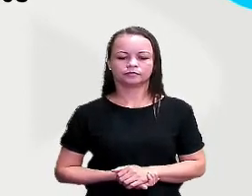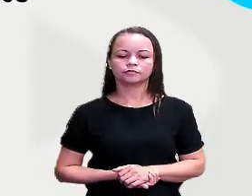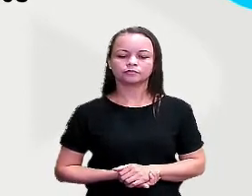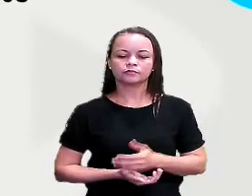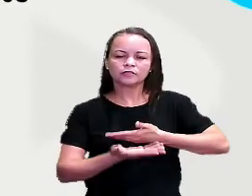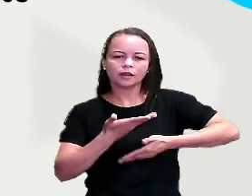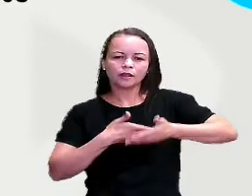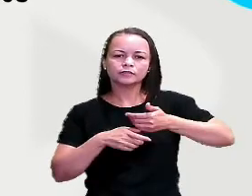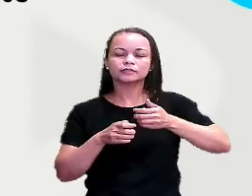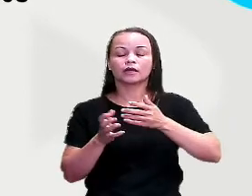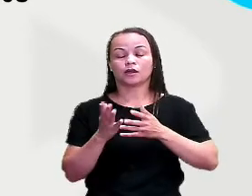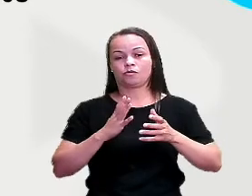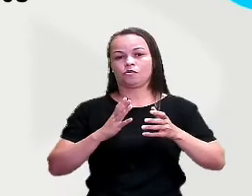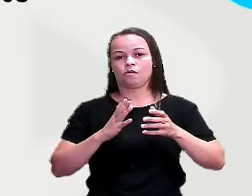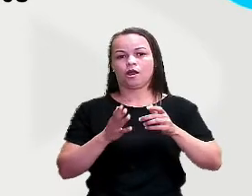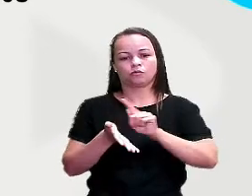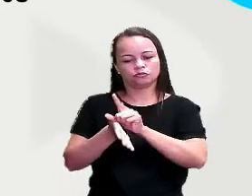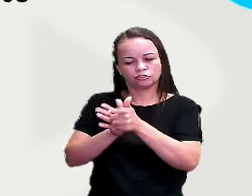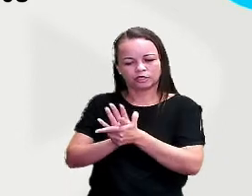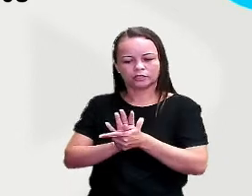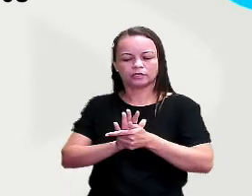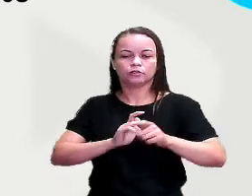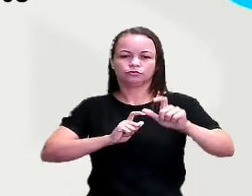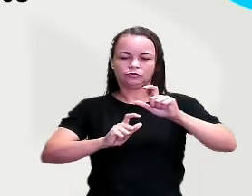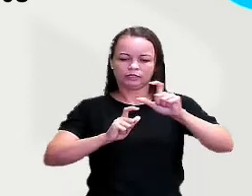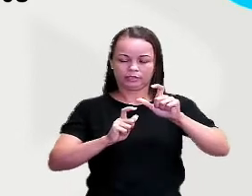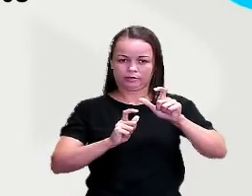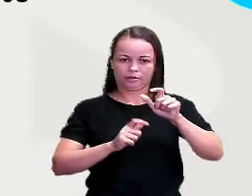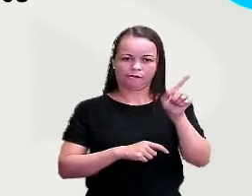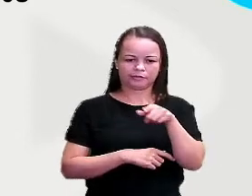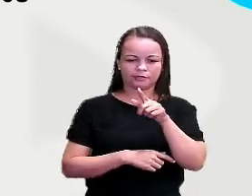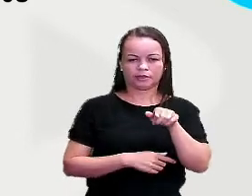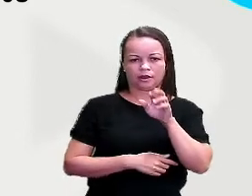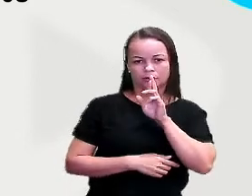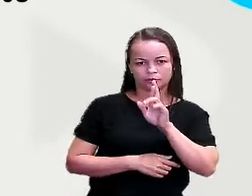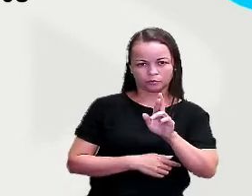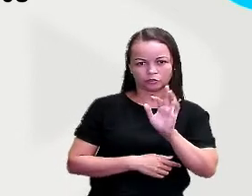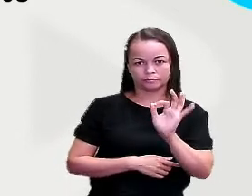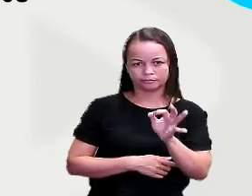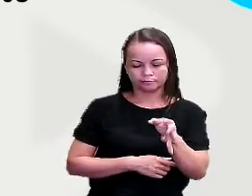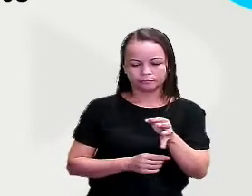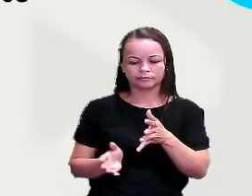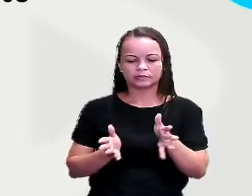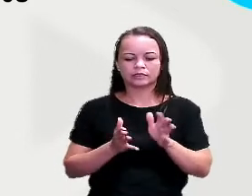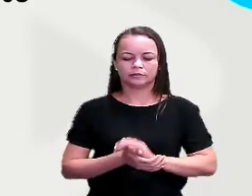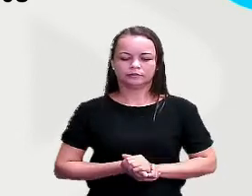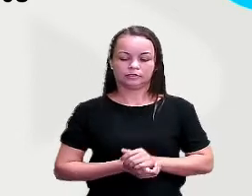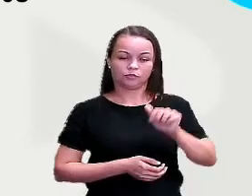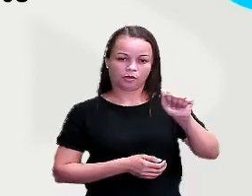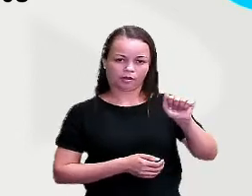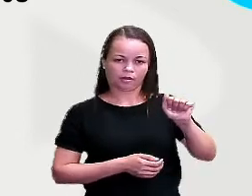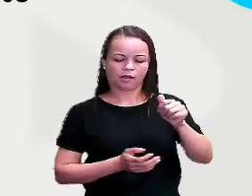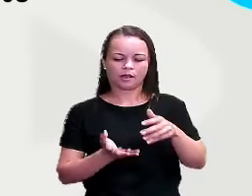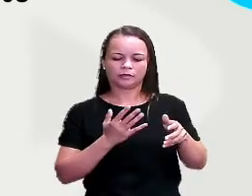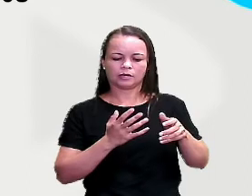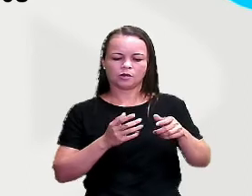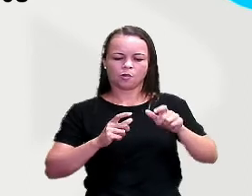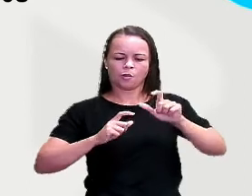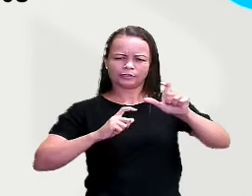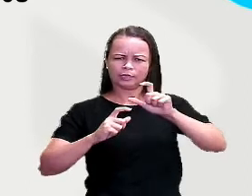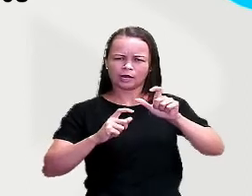ao gênero tirinha, assinale a alternativa correta. Então, na letra A diz: uma tirinha não pode ser desenhada